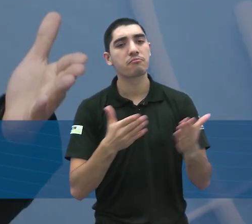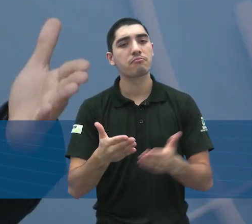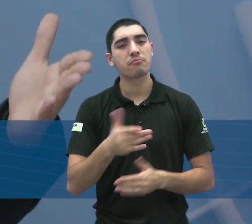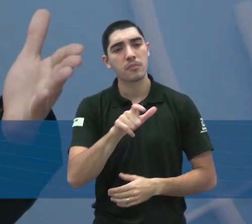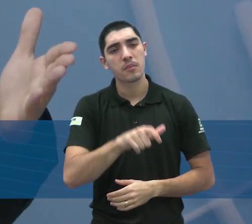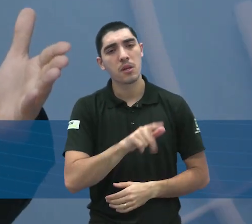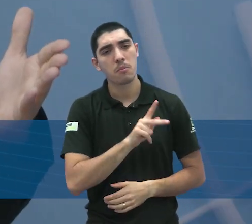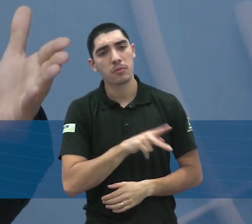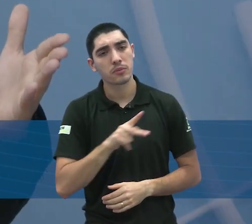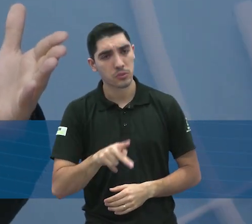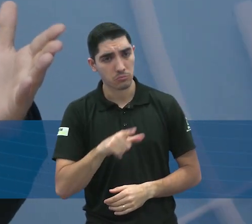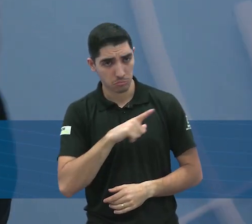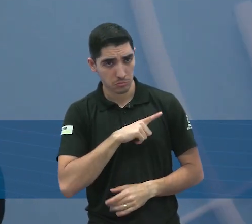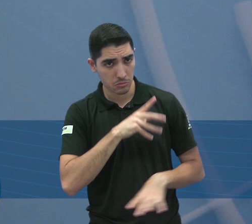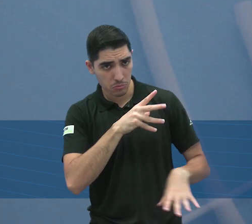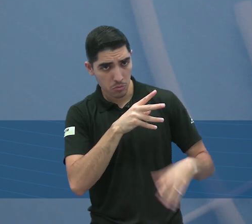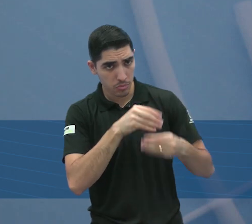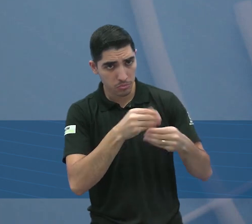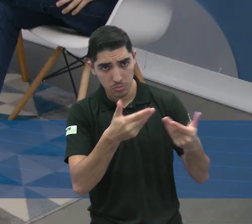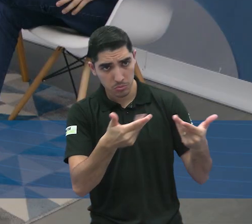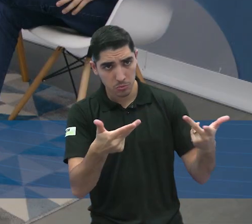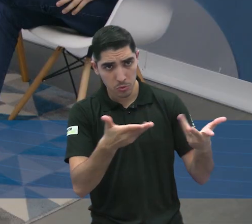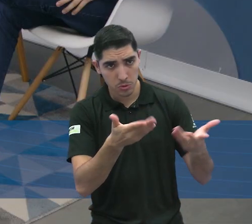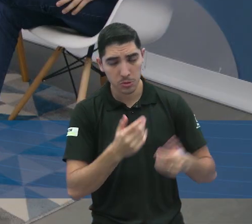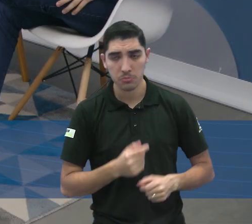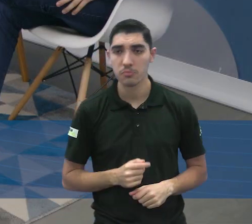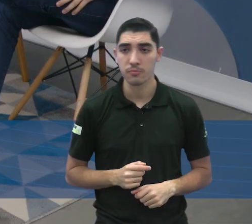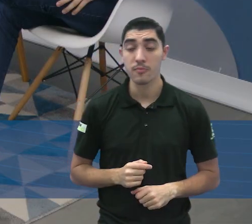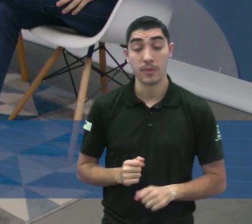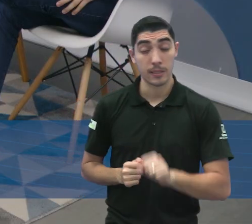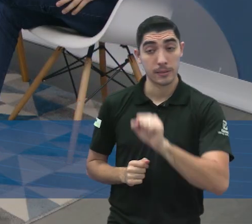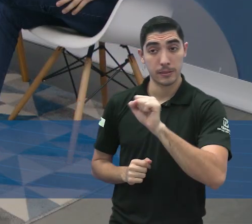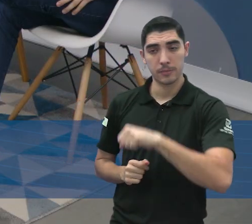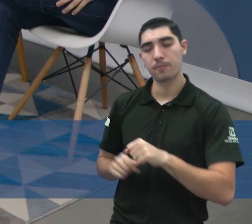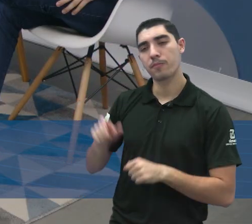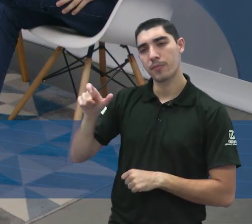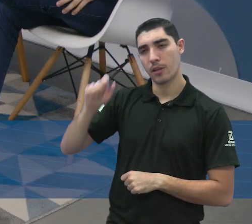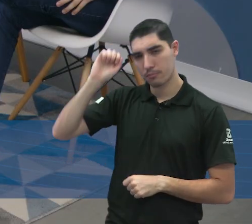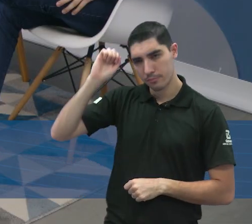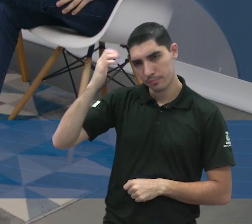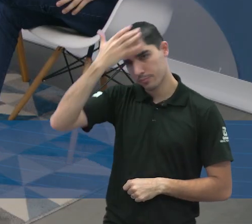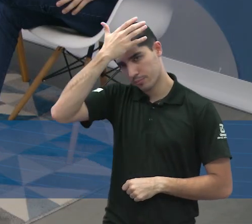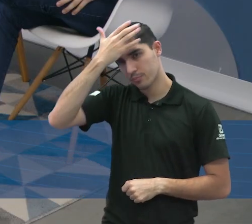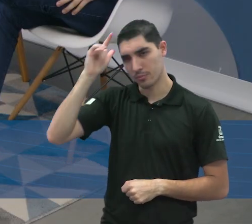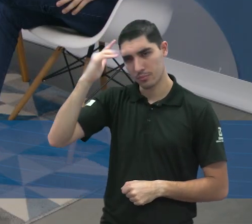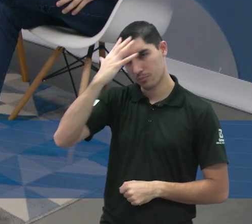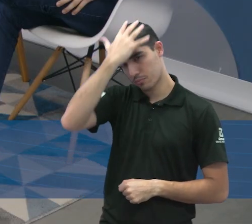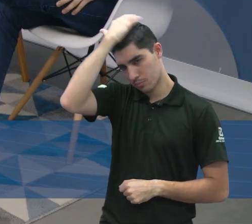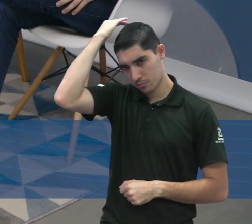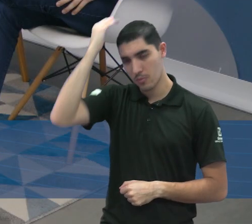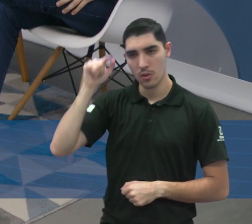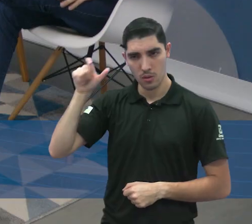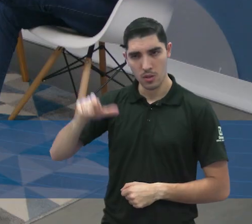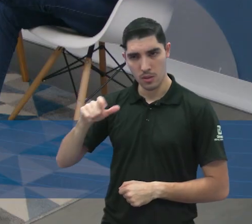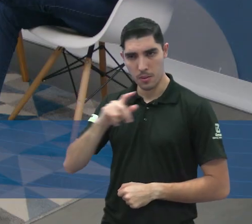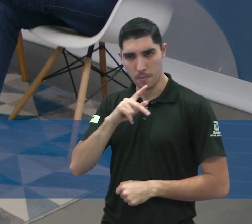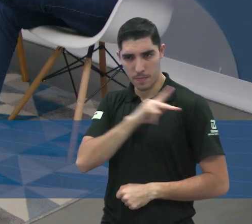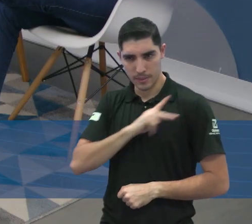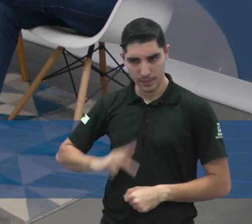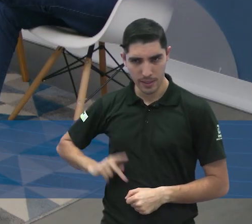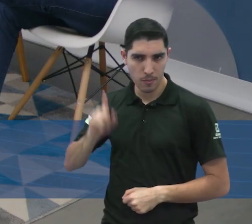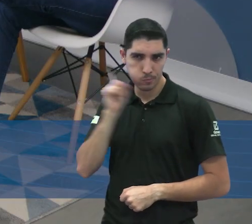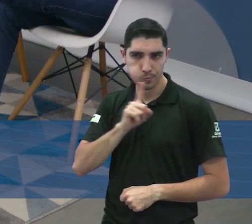disso, tem algo que você queira acrescentar? Sim, o que o Donald Trump está fazendo é uma questão clara de negociação.